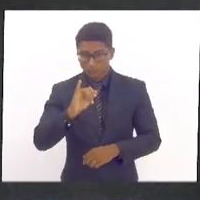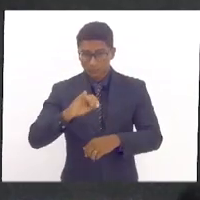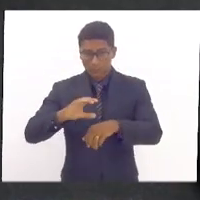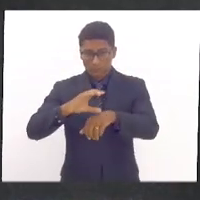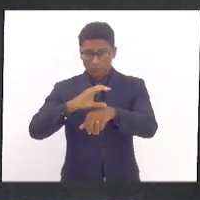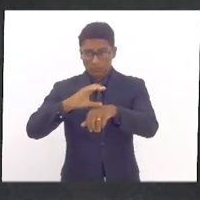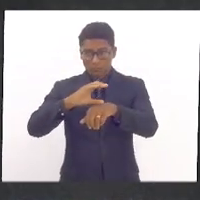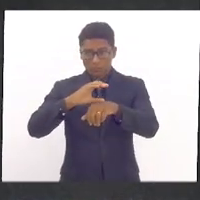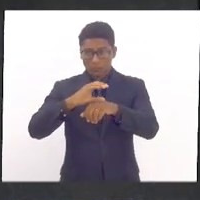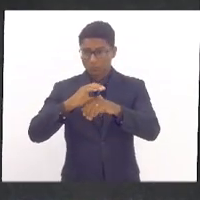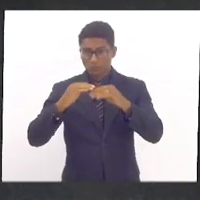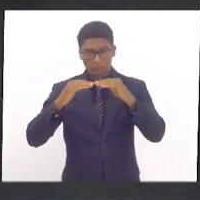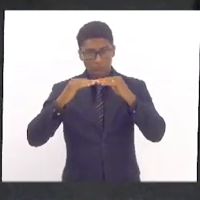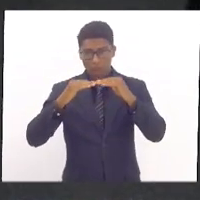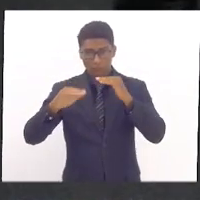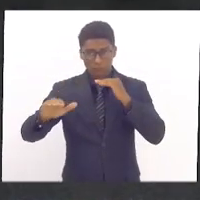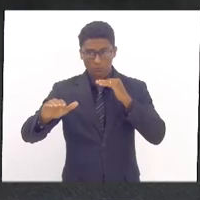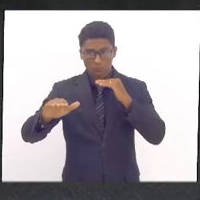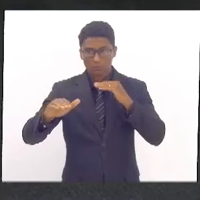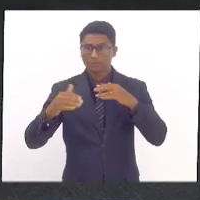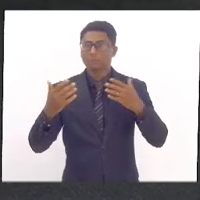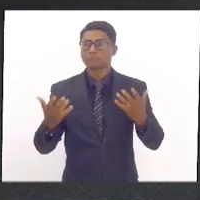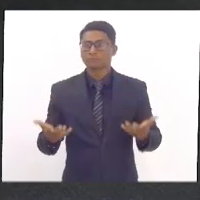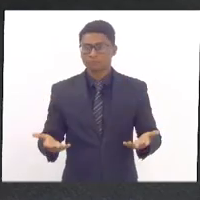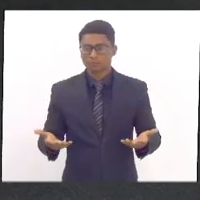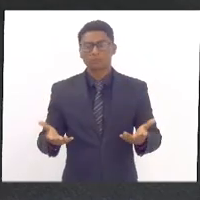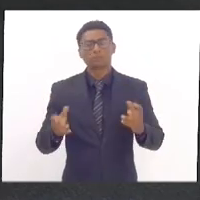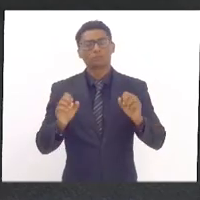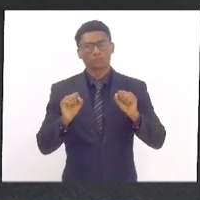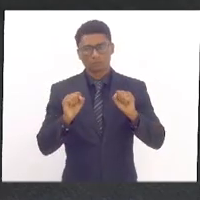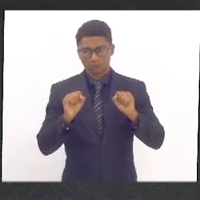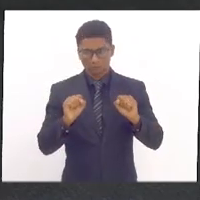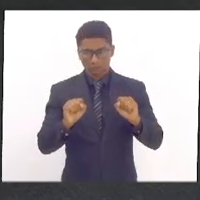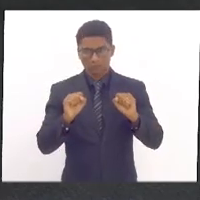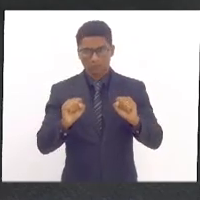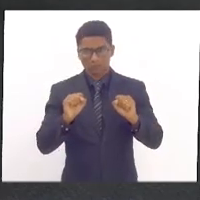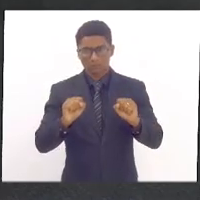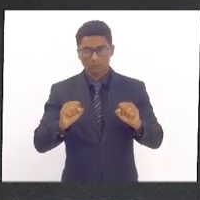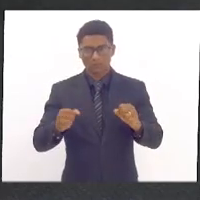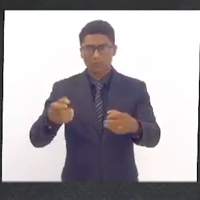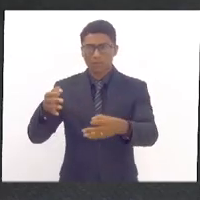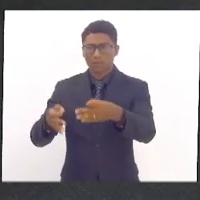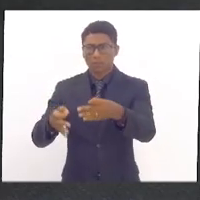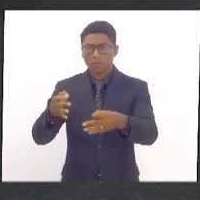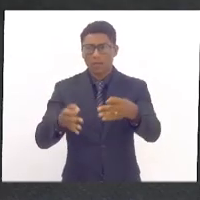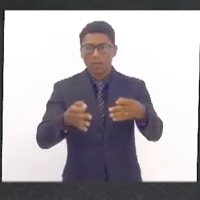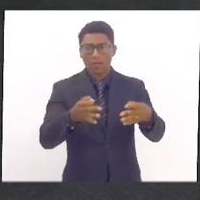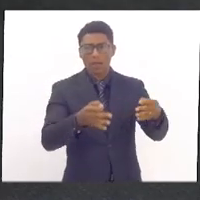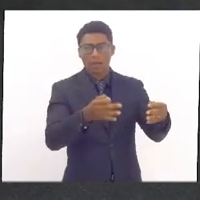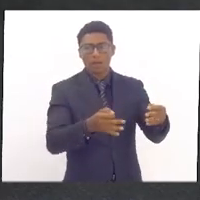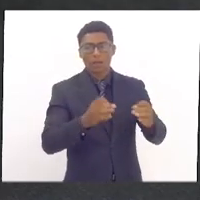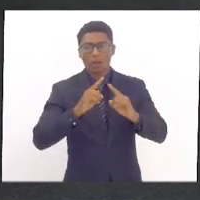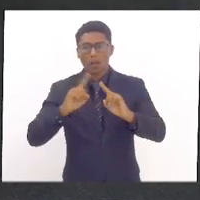inconstitucionalidade nas regulamentações, cabe contestar os tribunais de justiça,